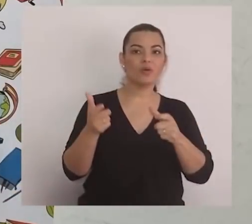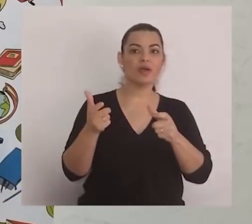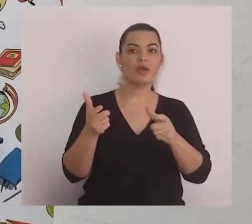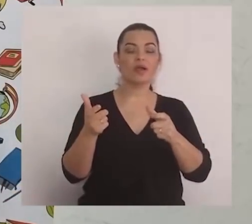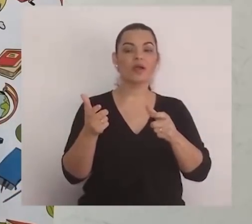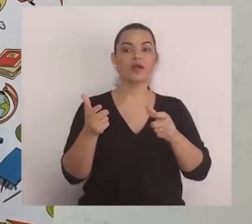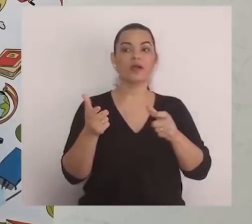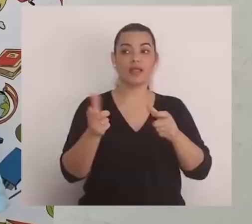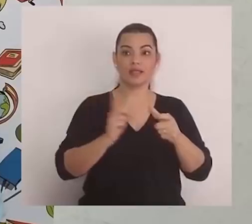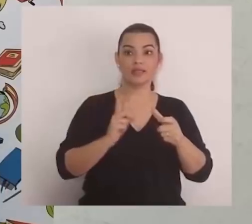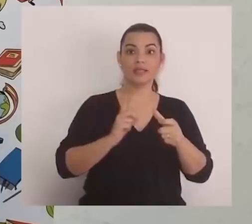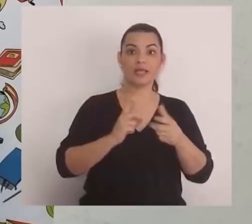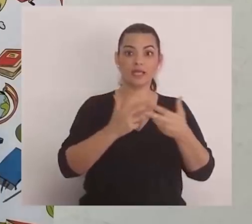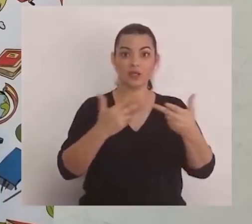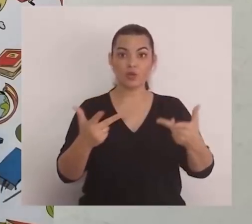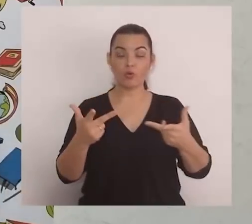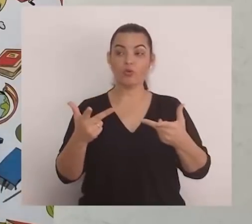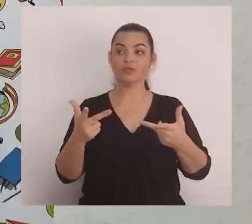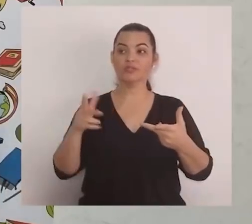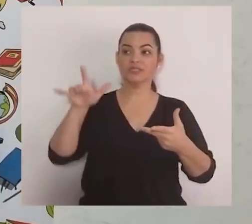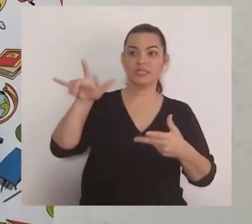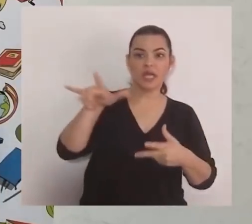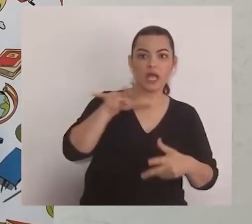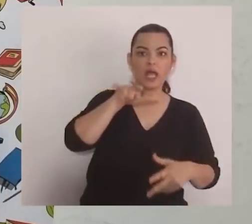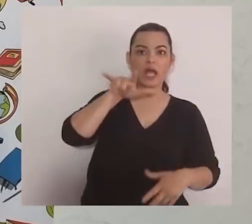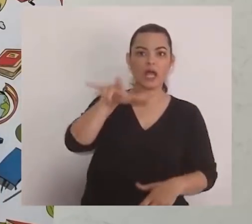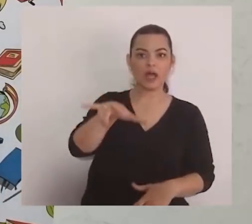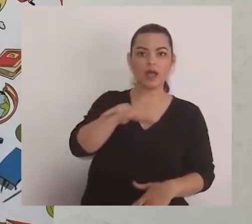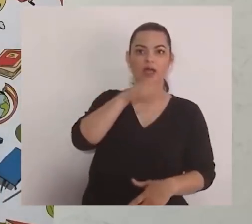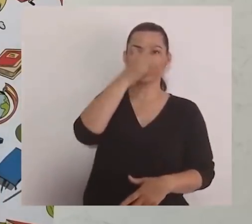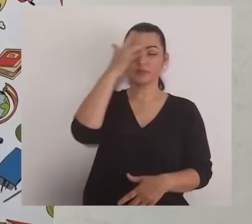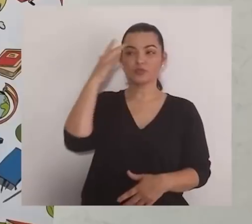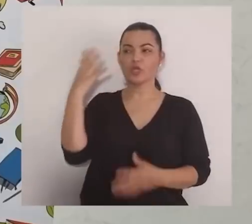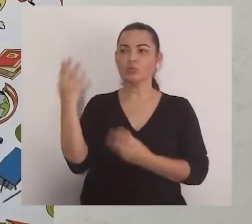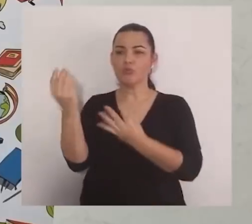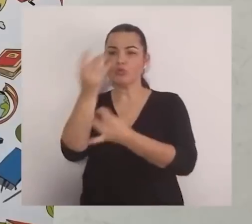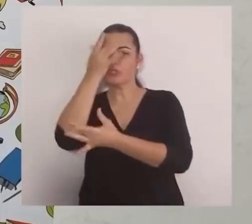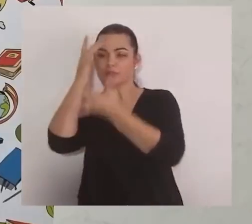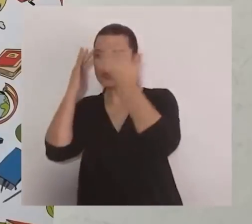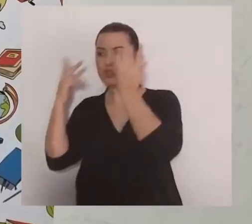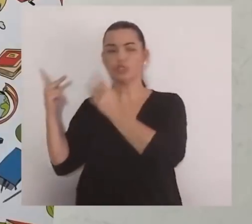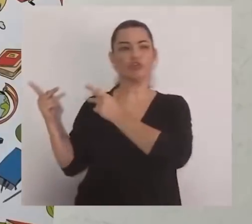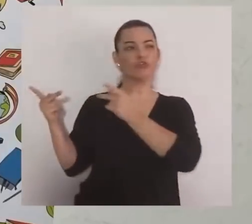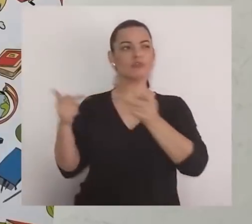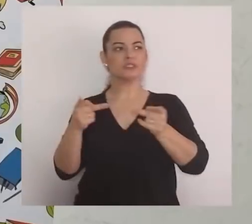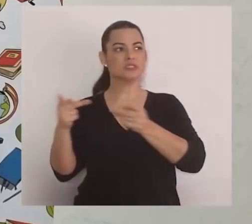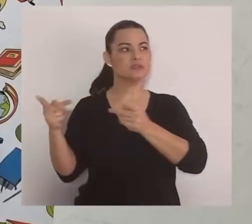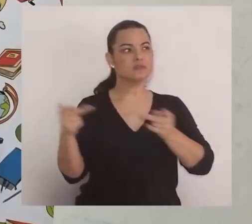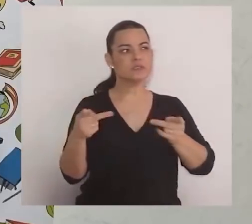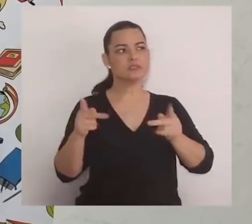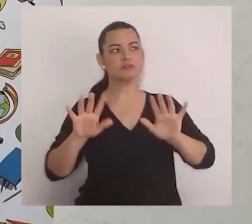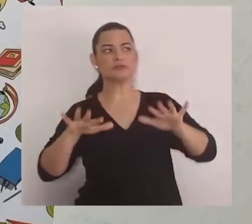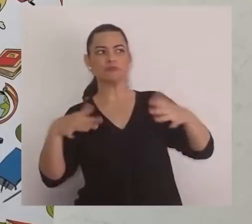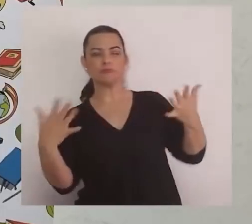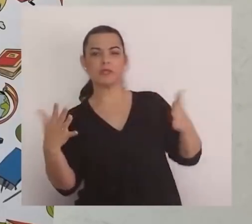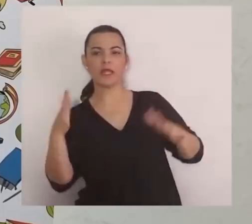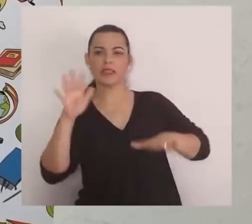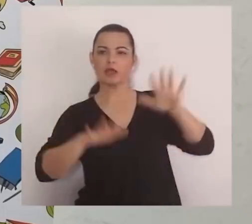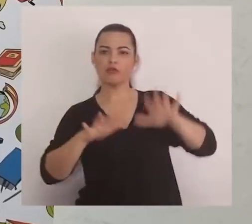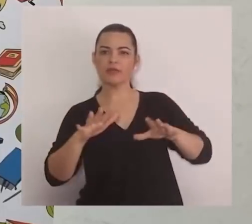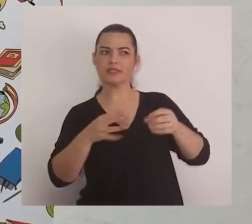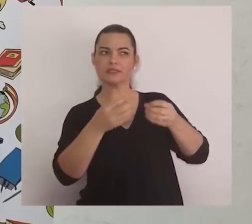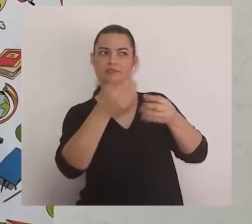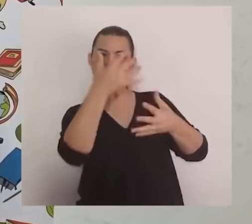questão turística, porque nós temos muitos locais considerados como patrimônio e que se